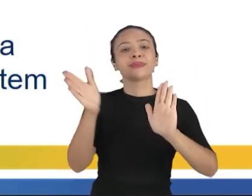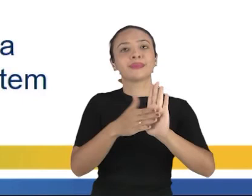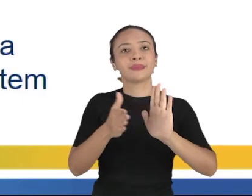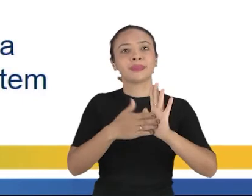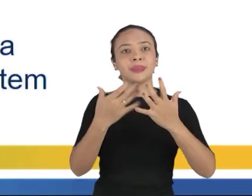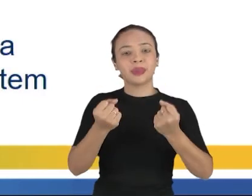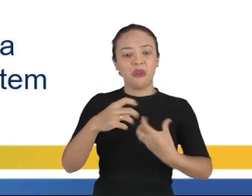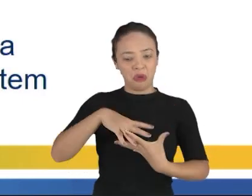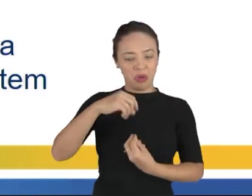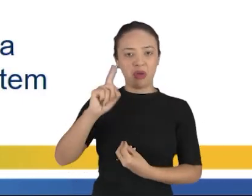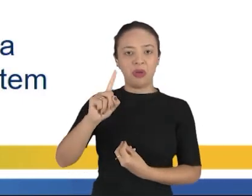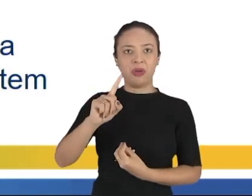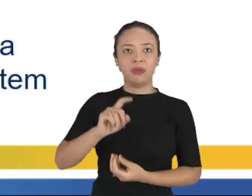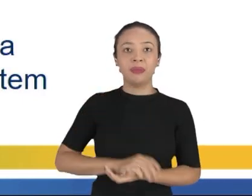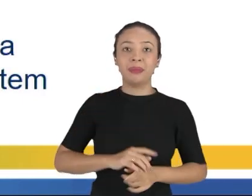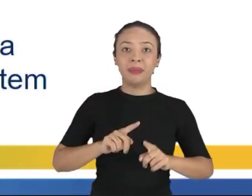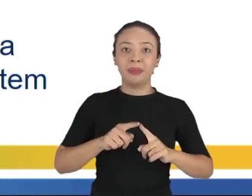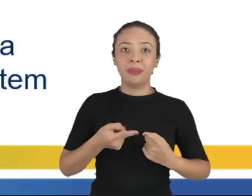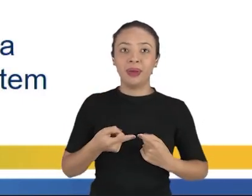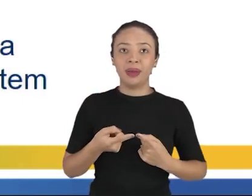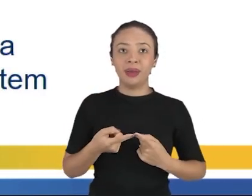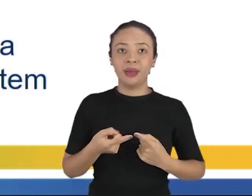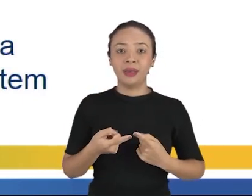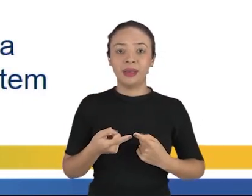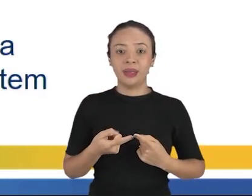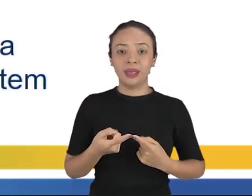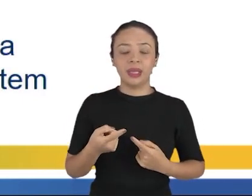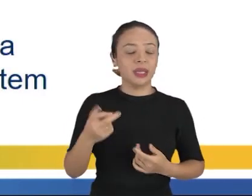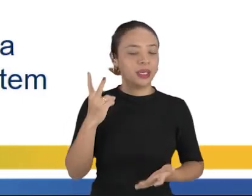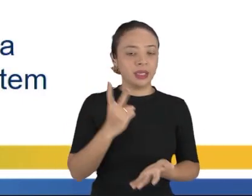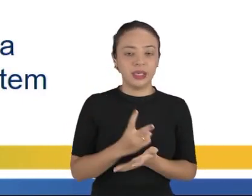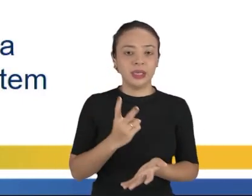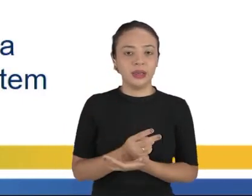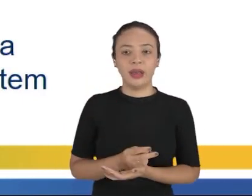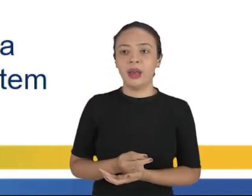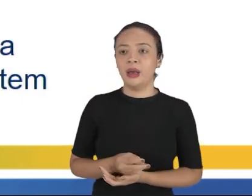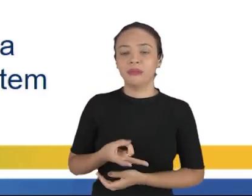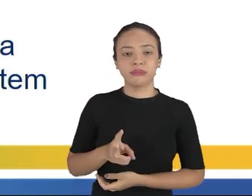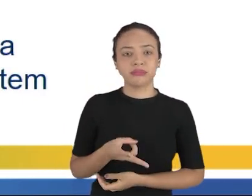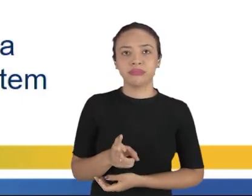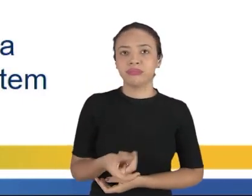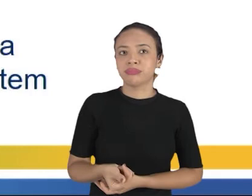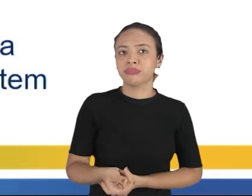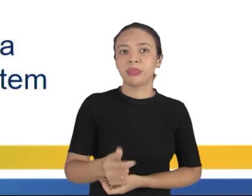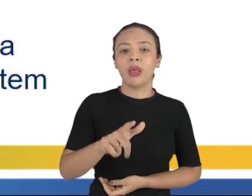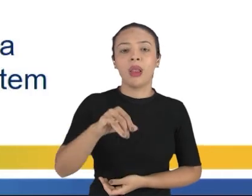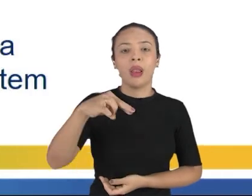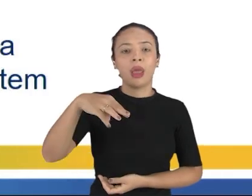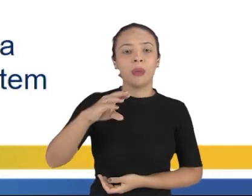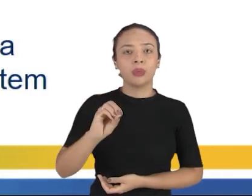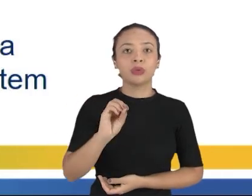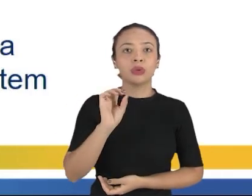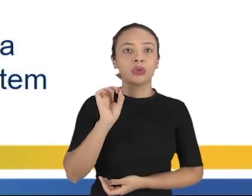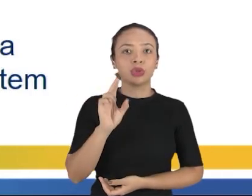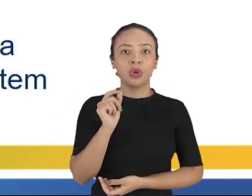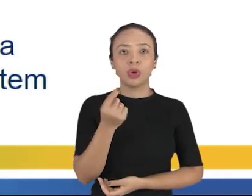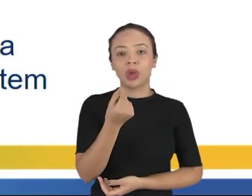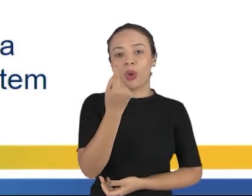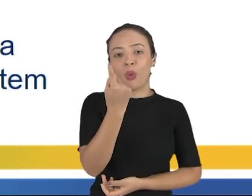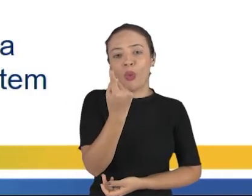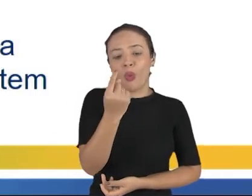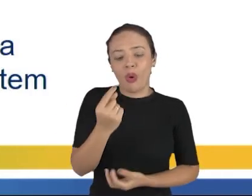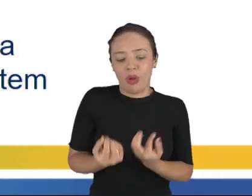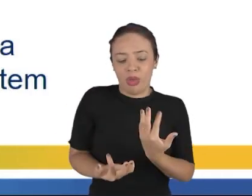com a alma de Jack. Ao invés disso, fez com que ele ficasse vagando eternamente pelo limbo, com apenas uma queima de carvão para iluminar o seu